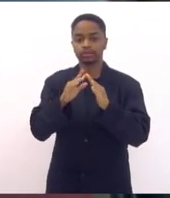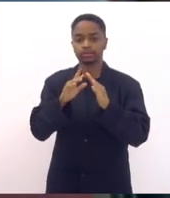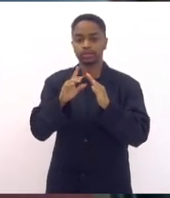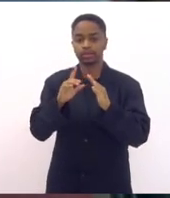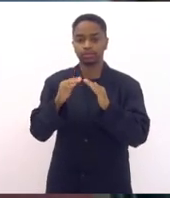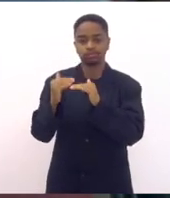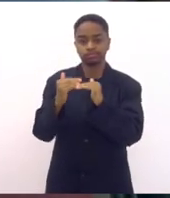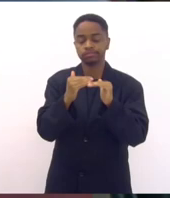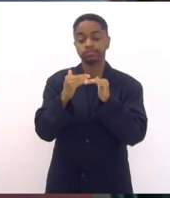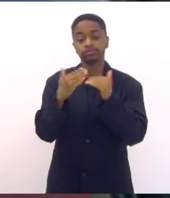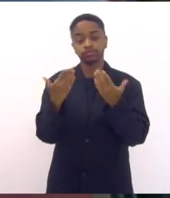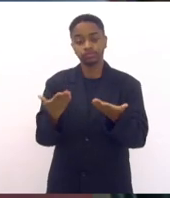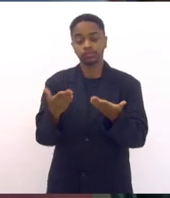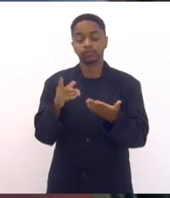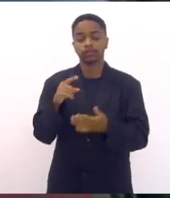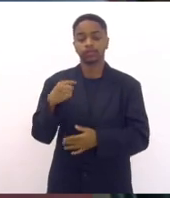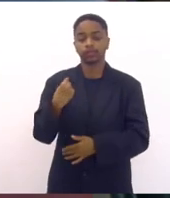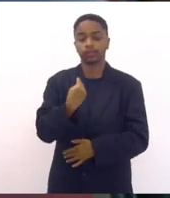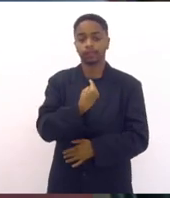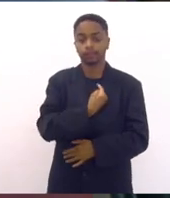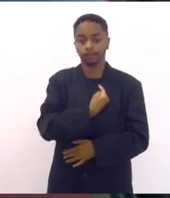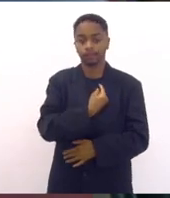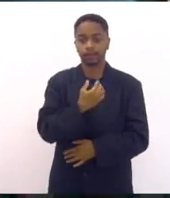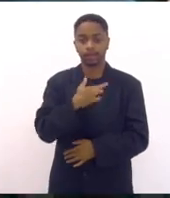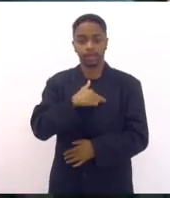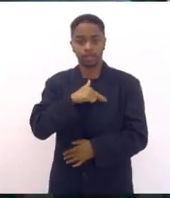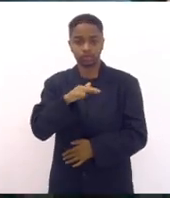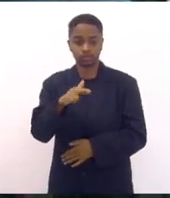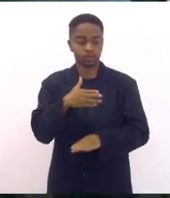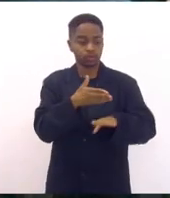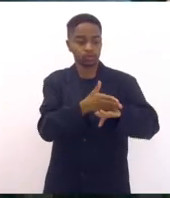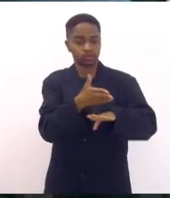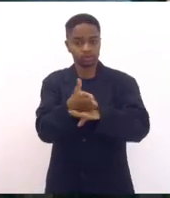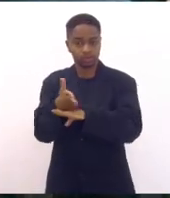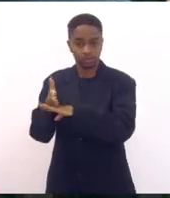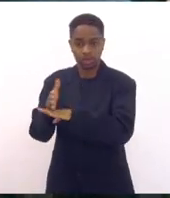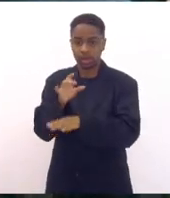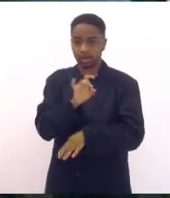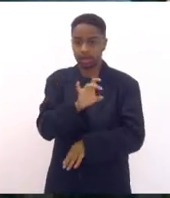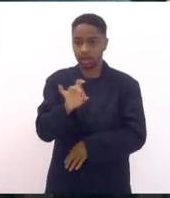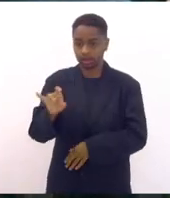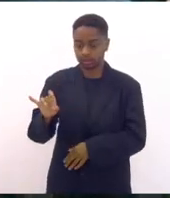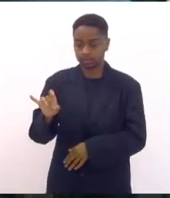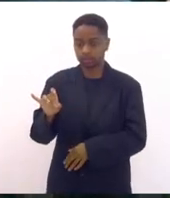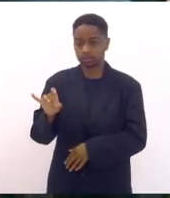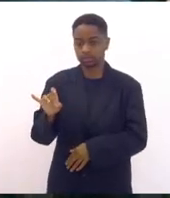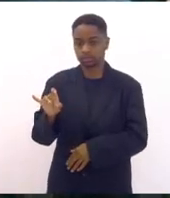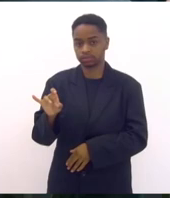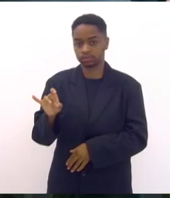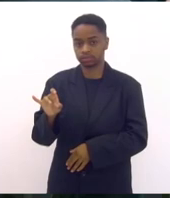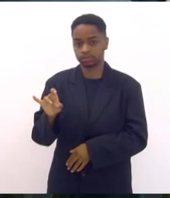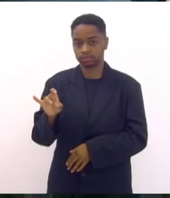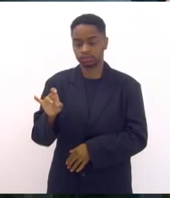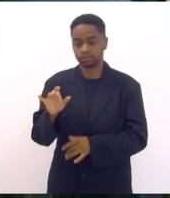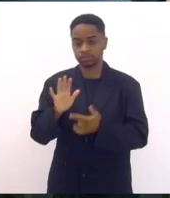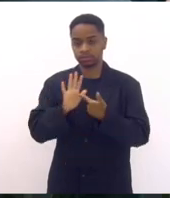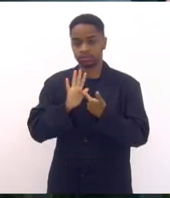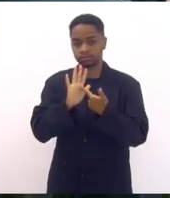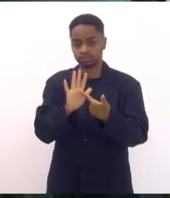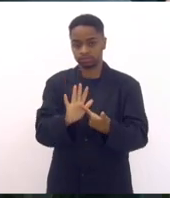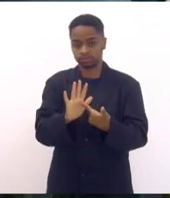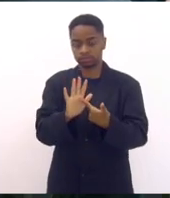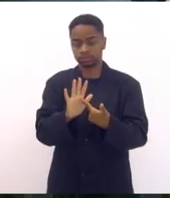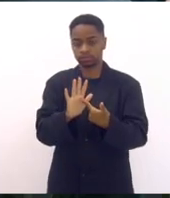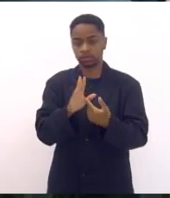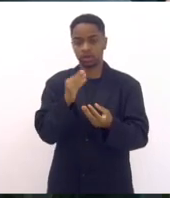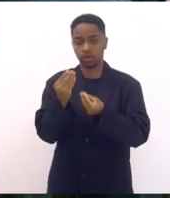nós vamos enquanto religiosos dentro da sua religião cada um levar de que forma